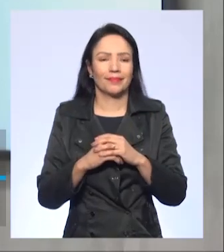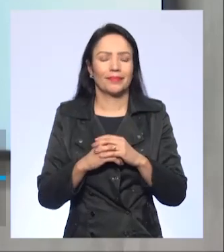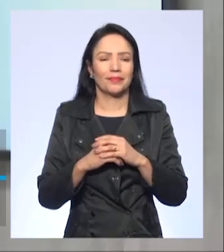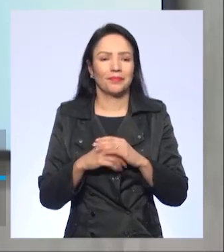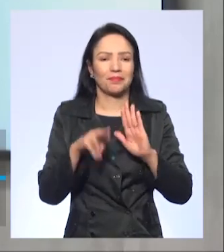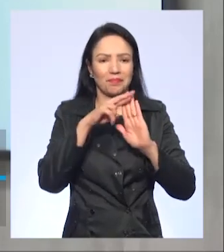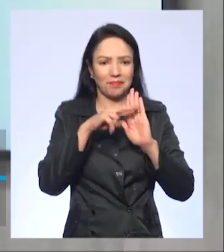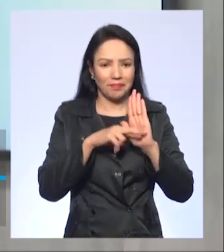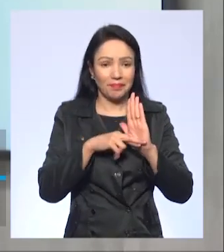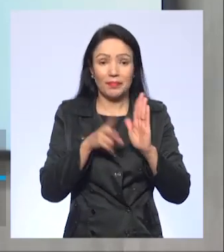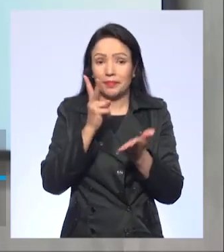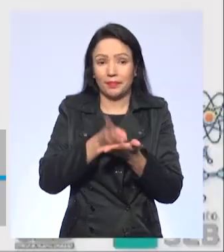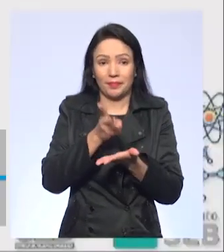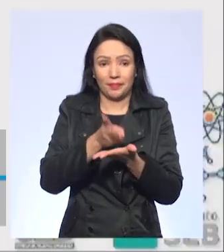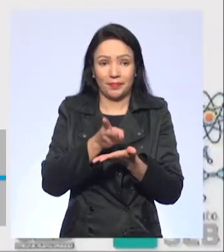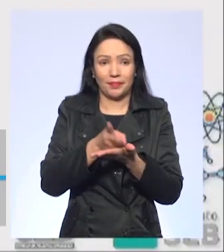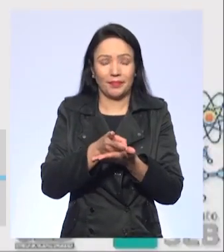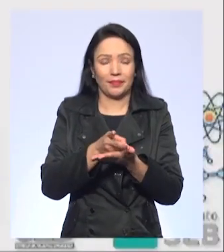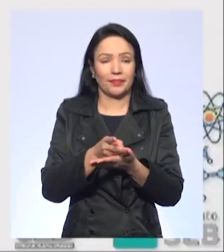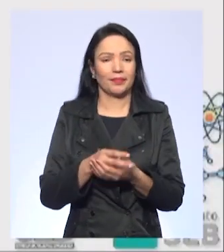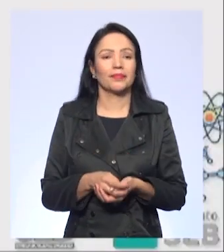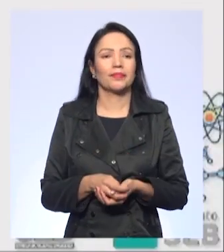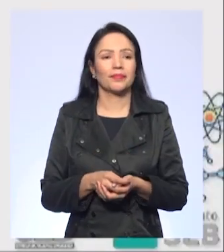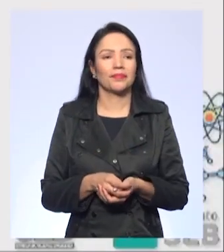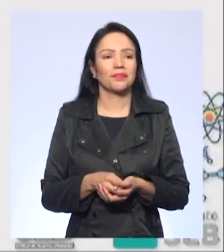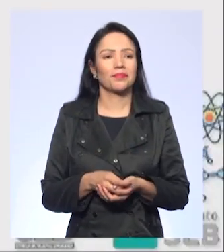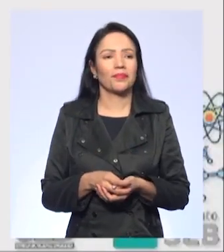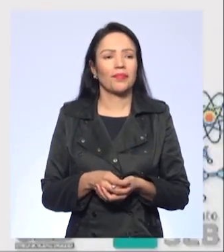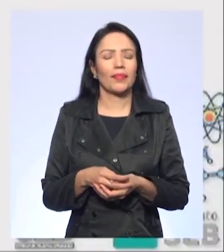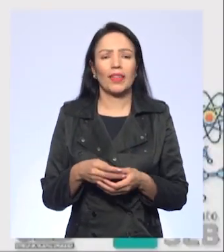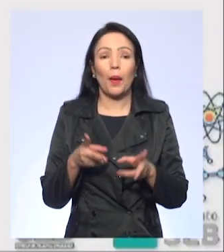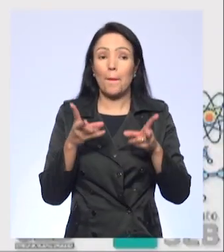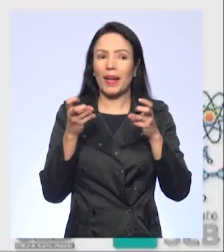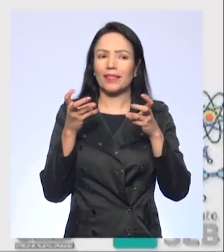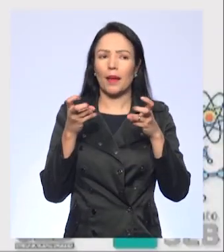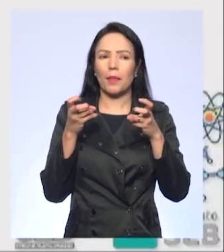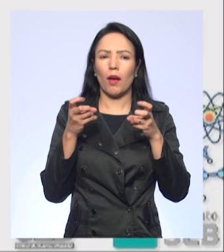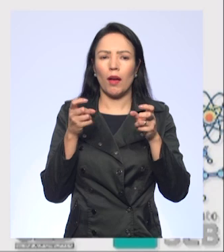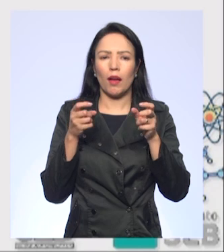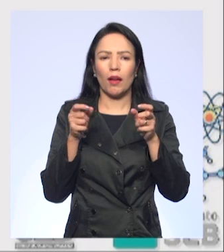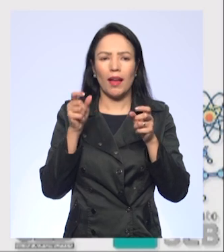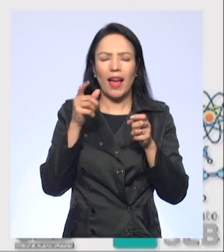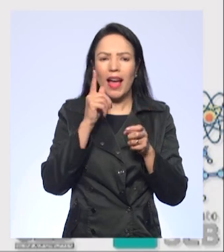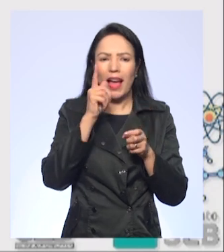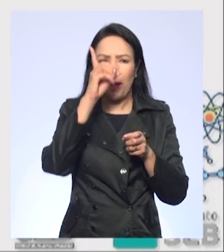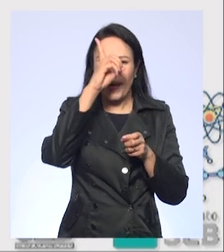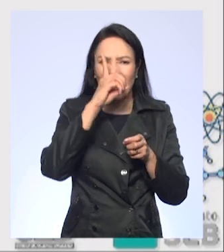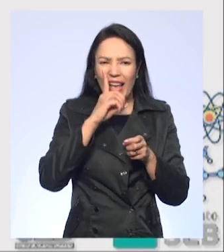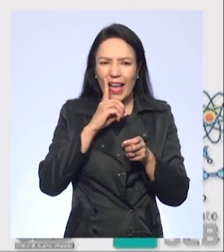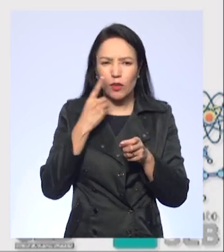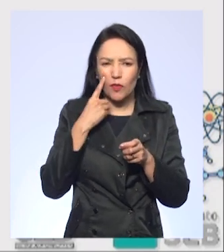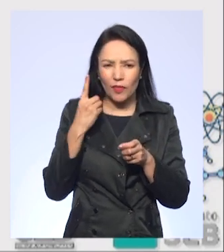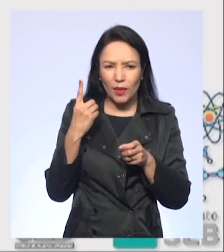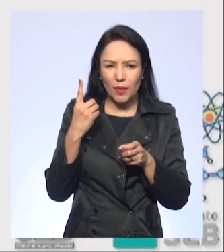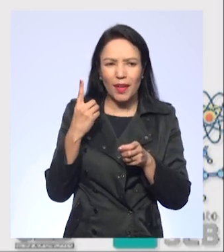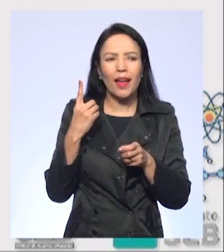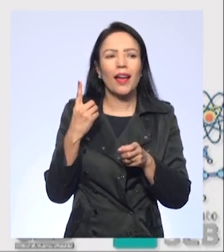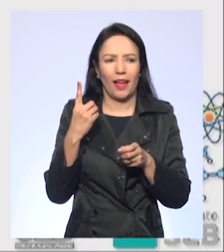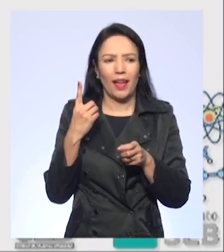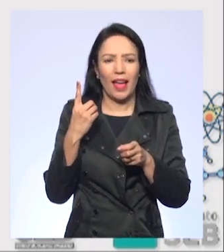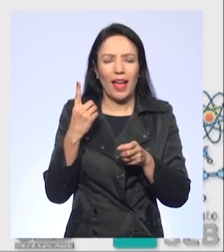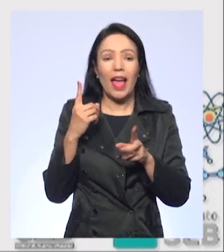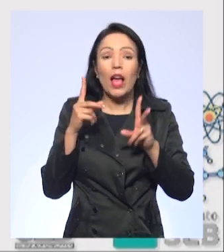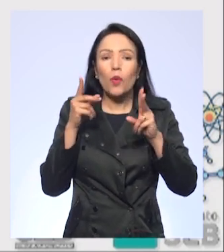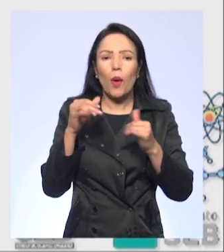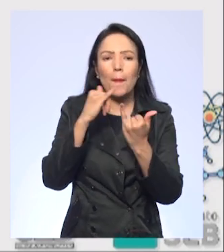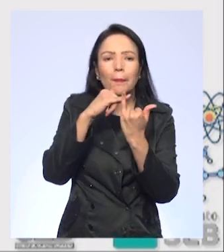vamos olhar para você ver sem fazer conta. Eu percebi que o segmentinho de cima é metade de baixo. Então, na outra transversal, esse segmentinho X,